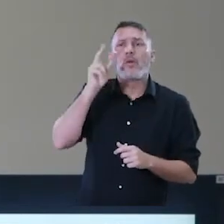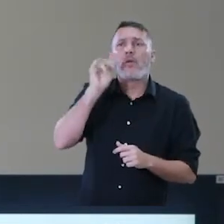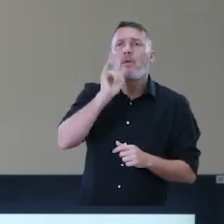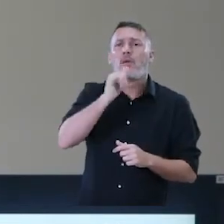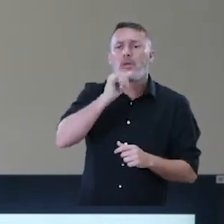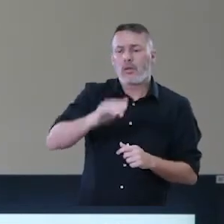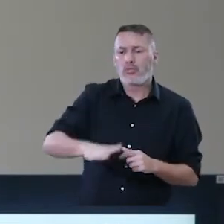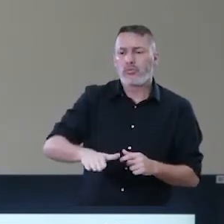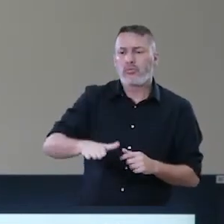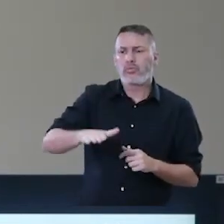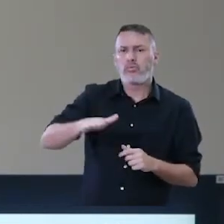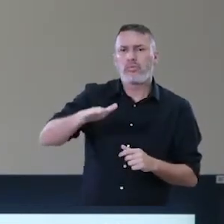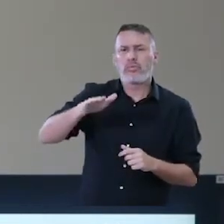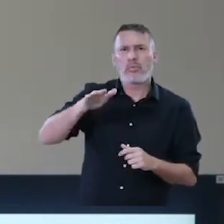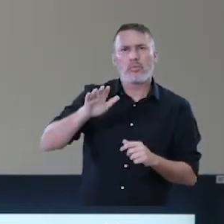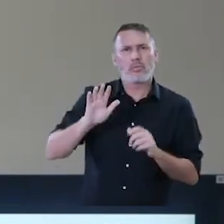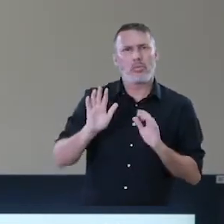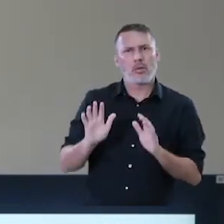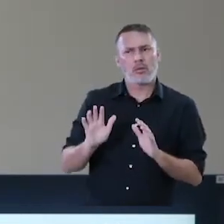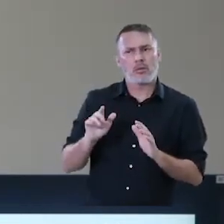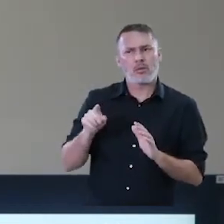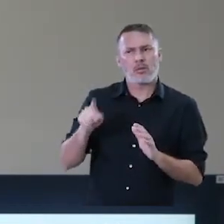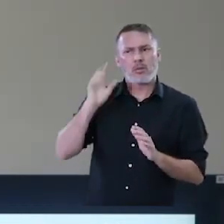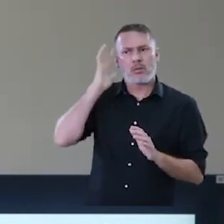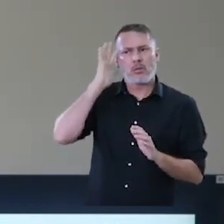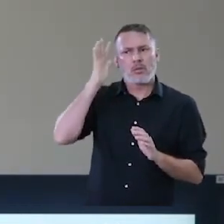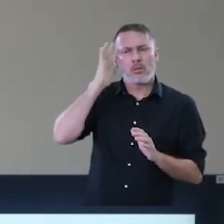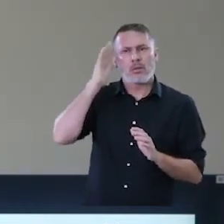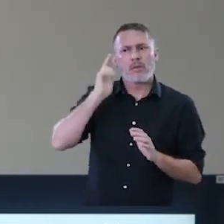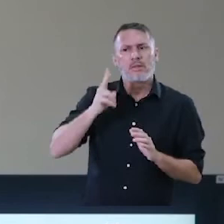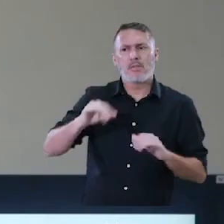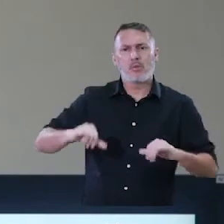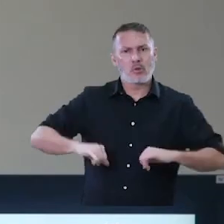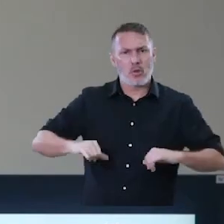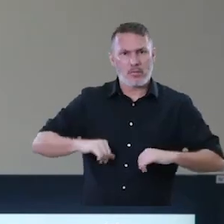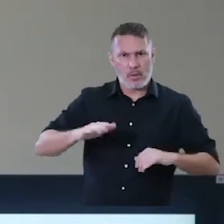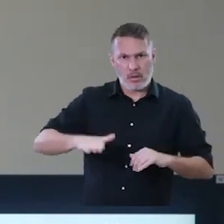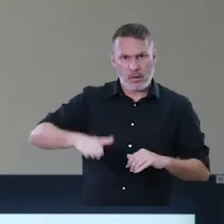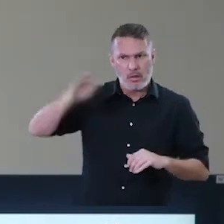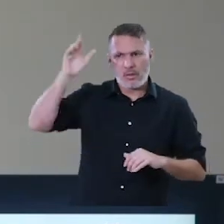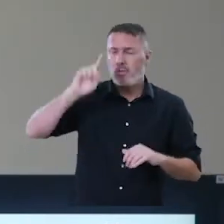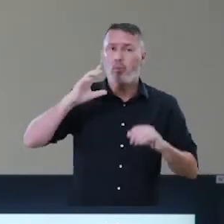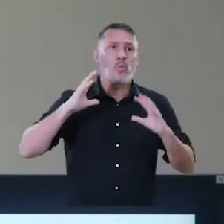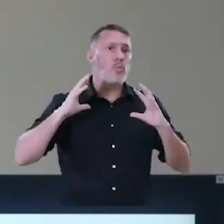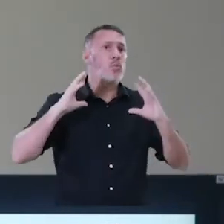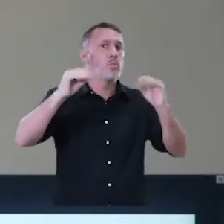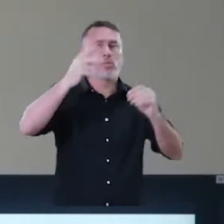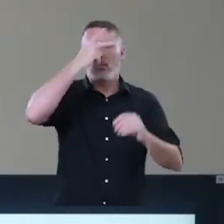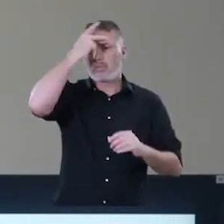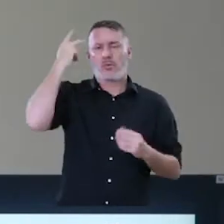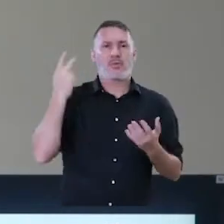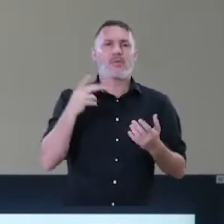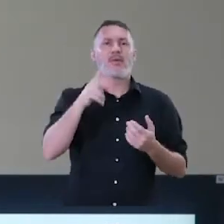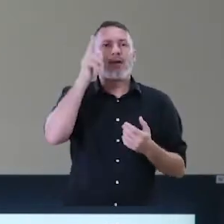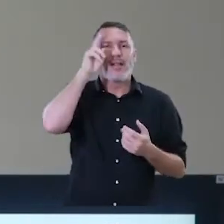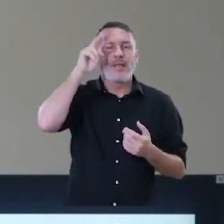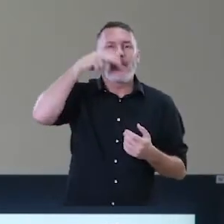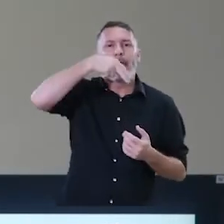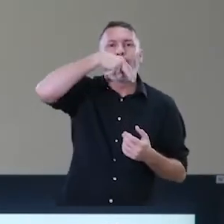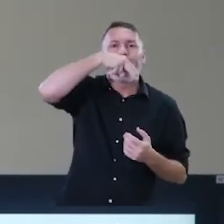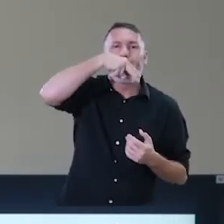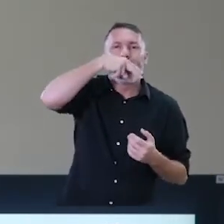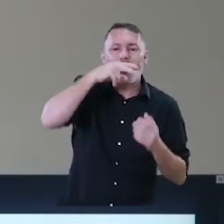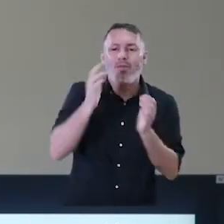ele falou, e se você pensar bem, quem na Turma da Mônica sofre o bullying? Todos.